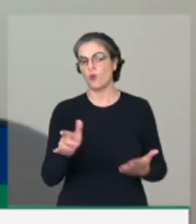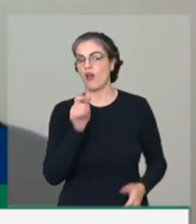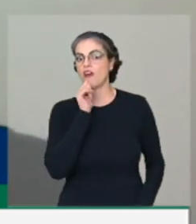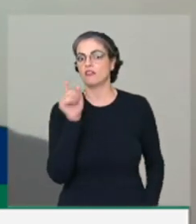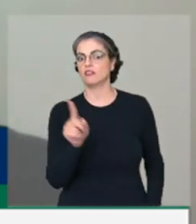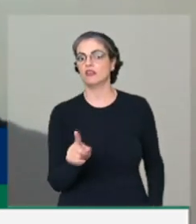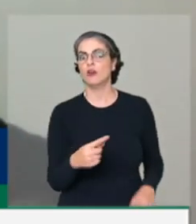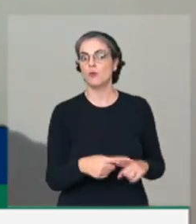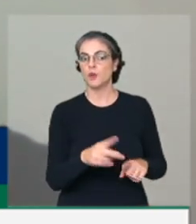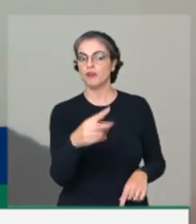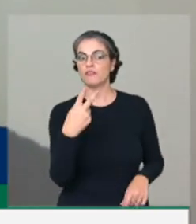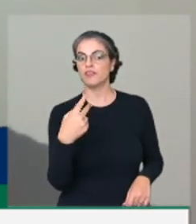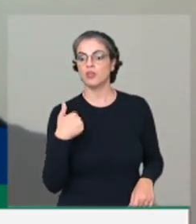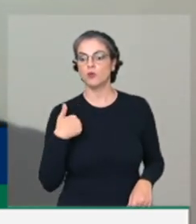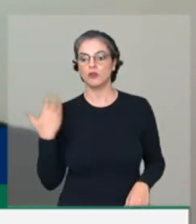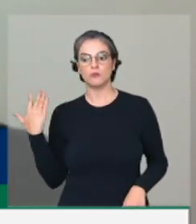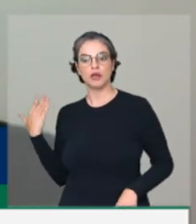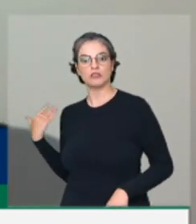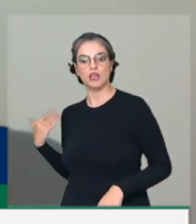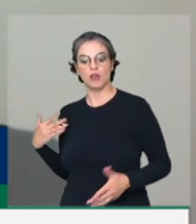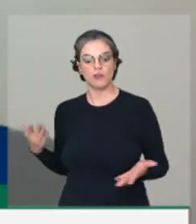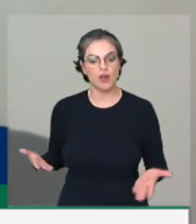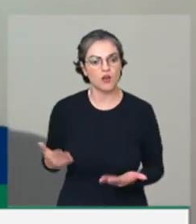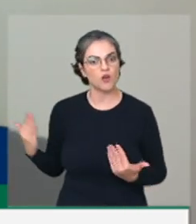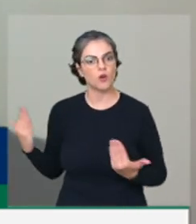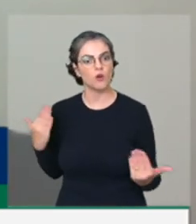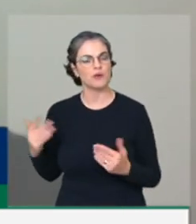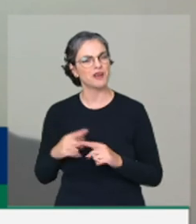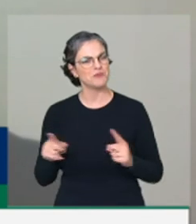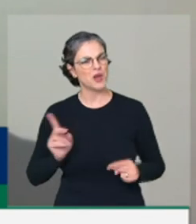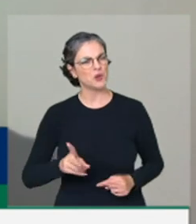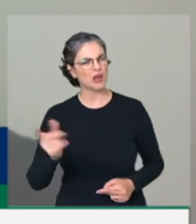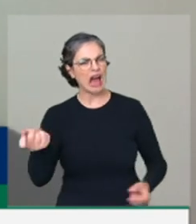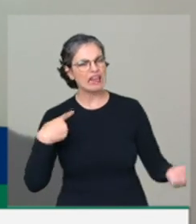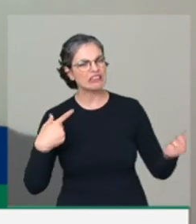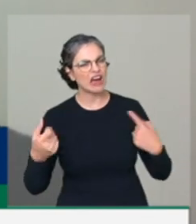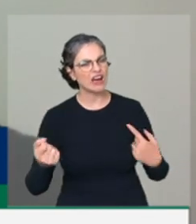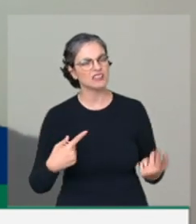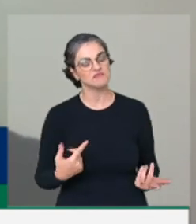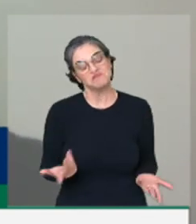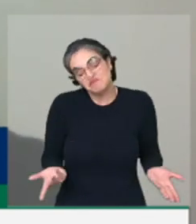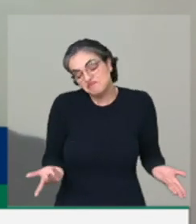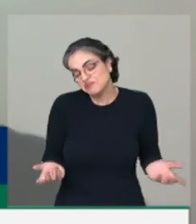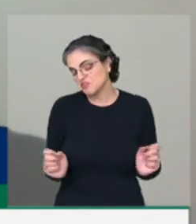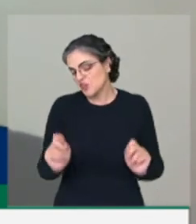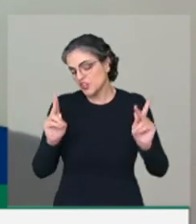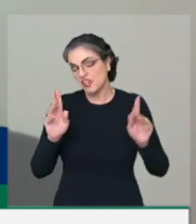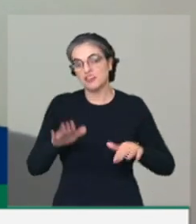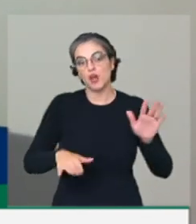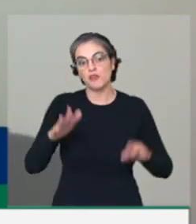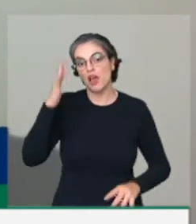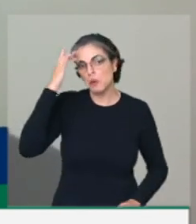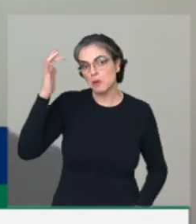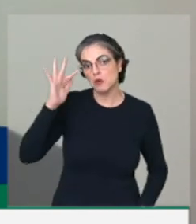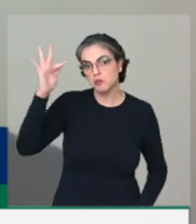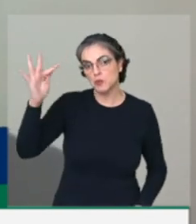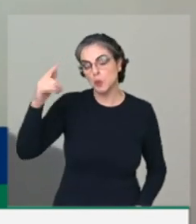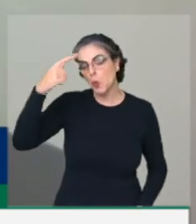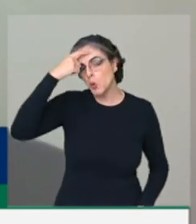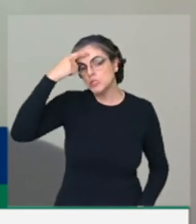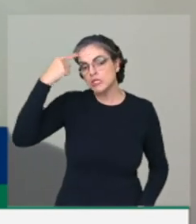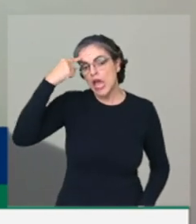estou passando aqui, continuam a atacar de forma equivocada. E acredito que amanhã, talvez, se tiverem a consciência, para